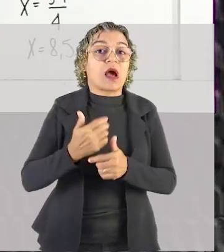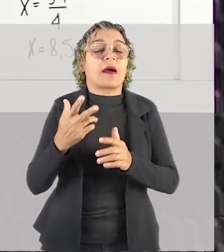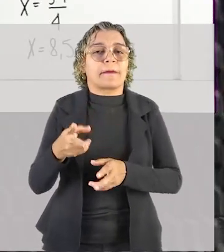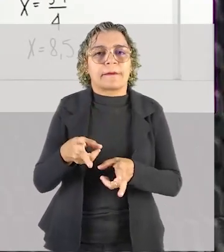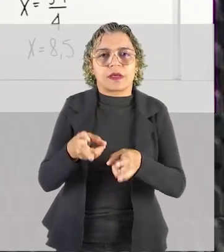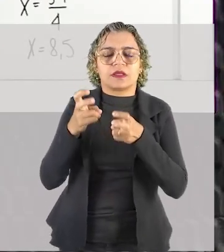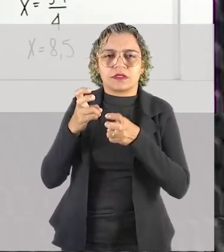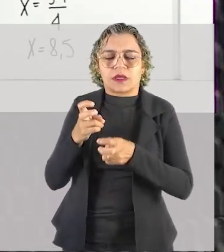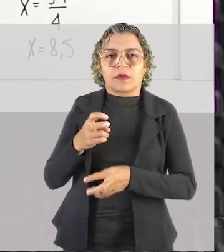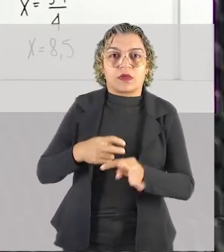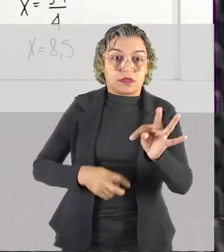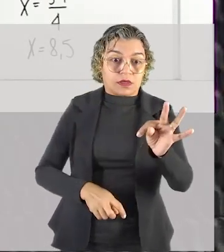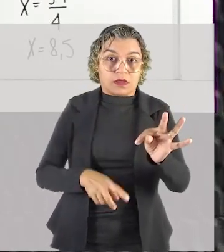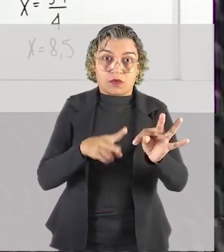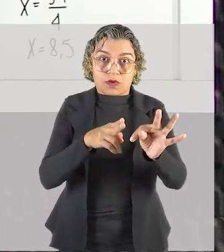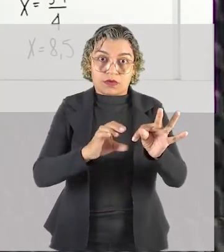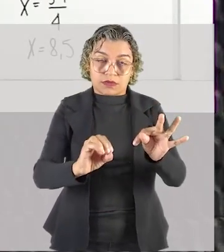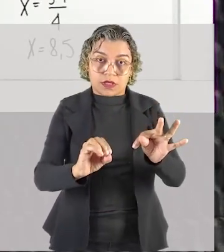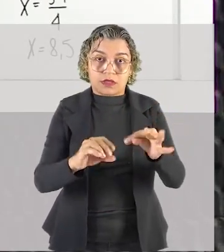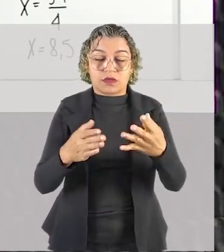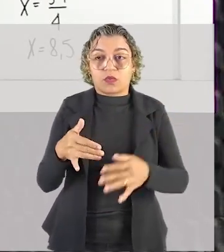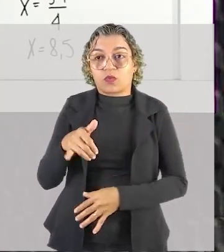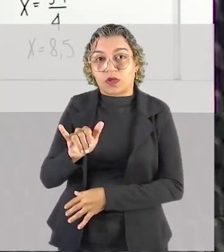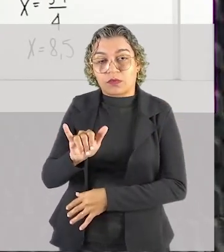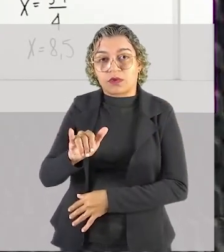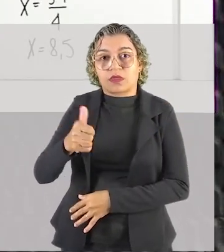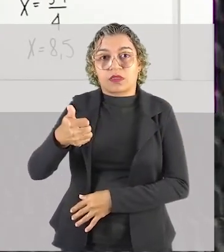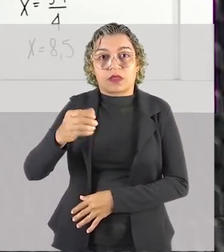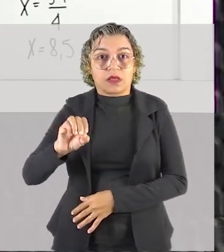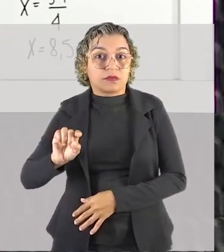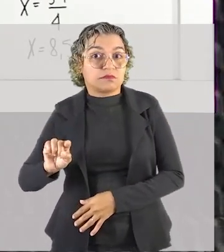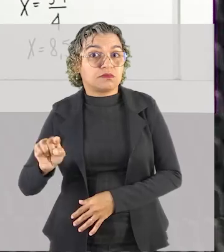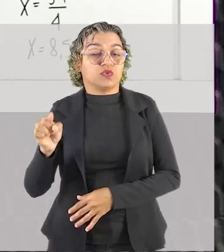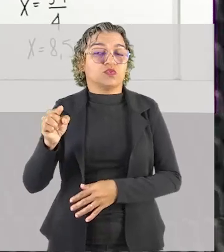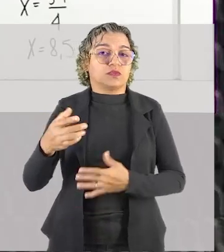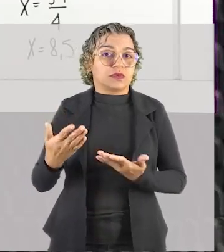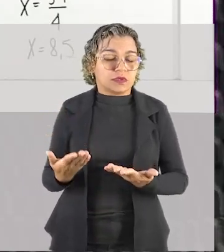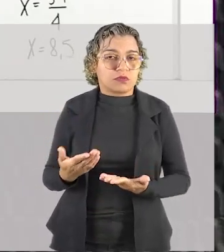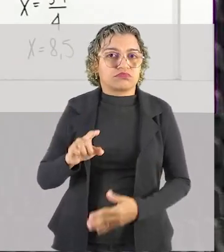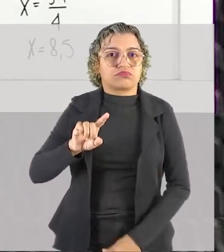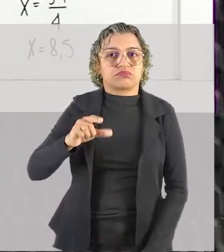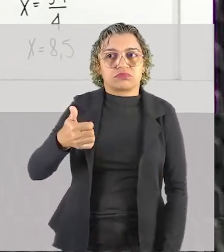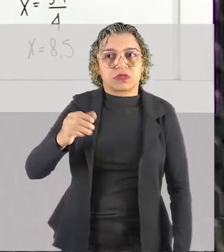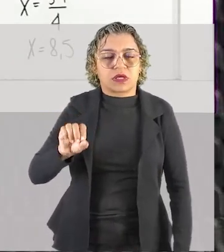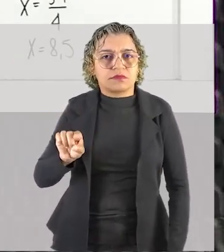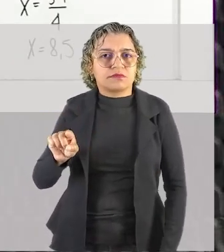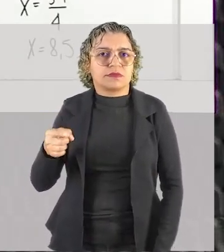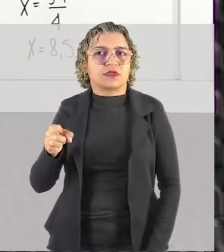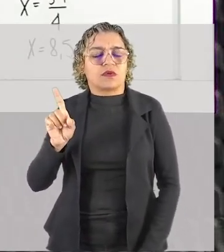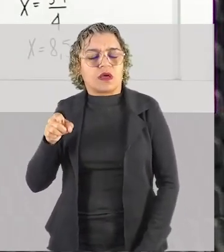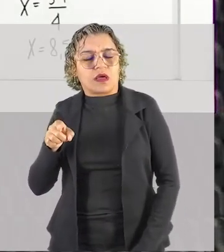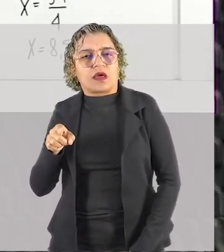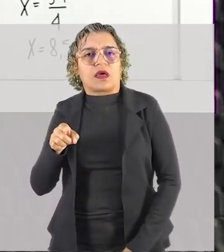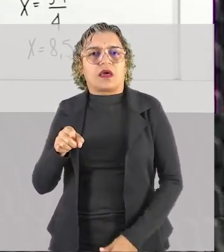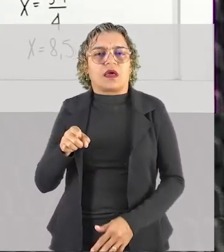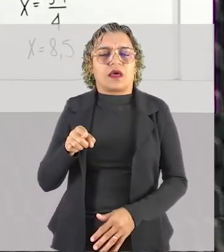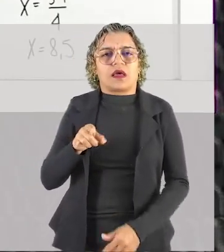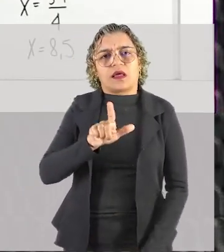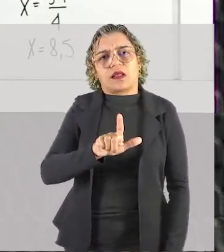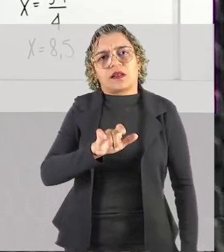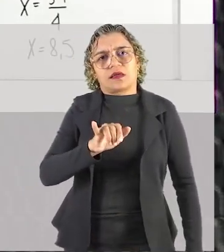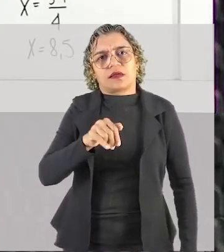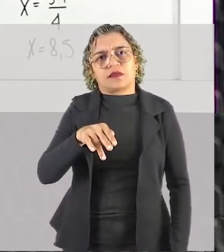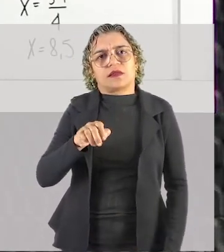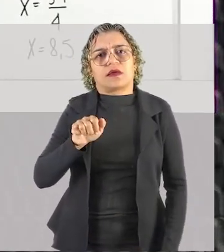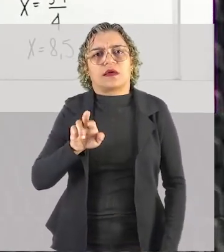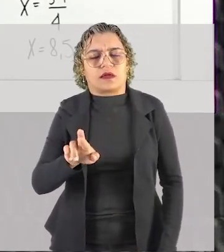percebe que quando o t for 0, o y é 10.000. Esse valor de 10.000 vai ser o coeficiente linear, porque vai